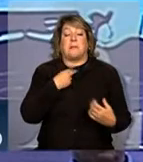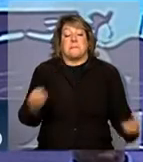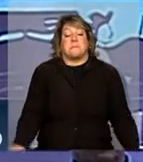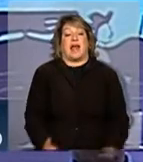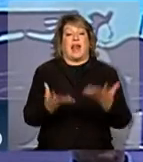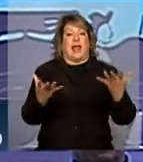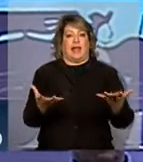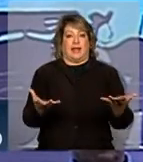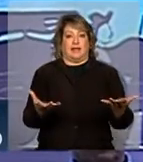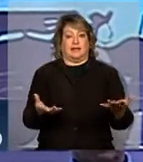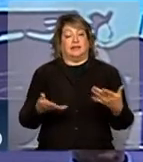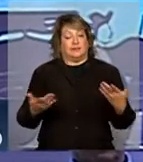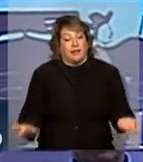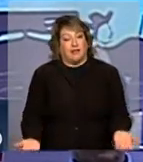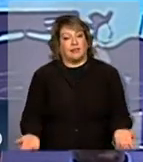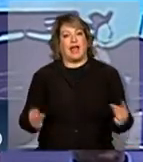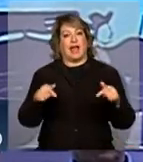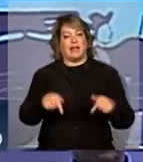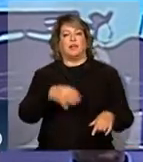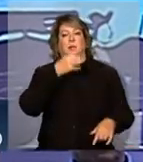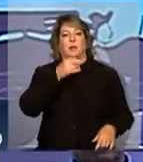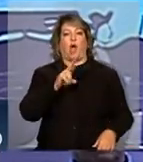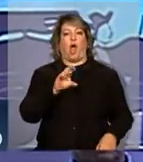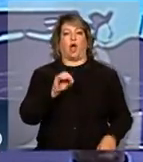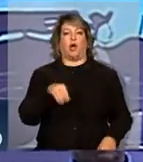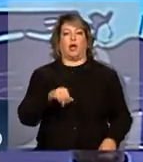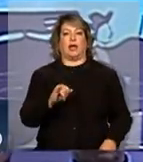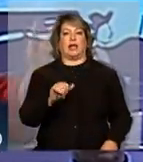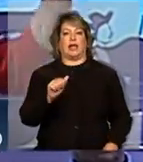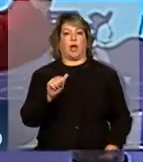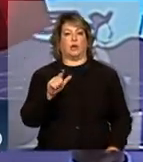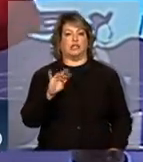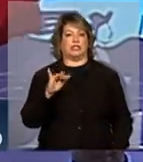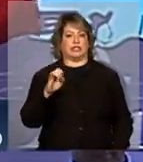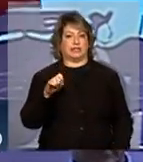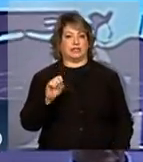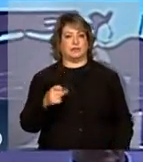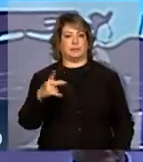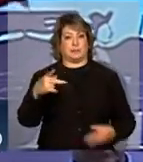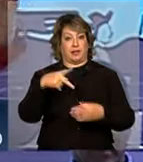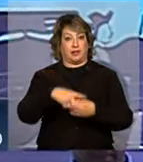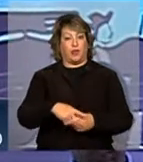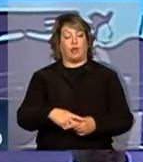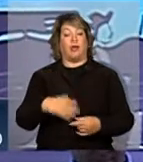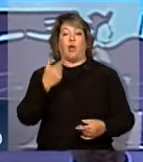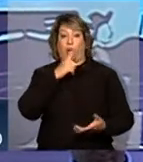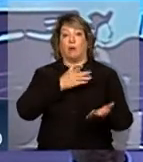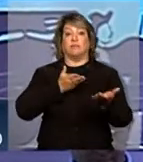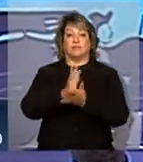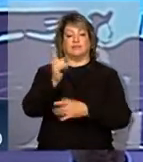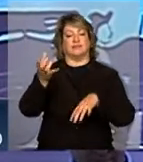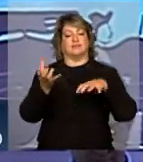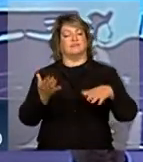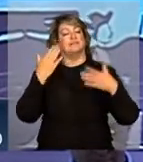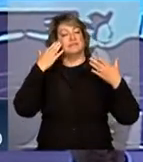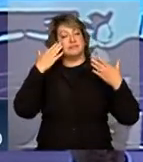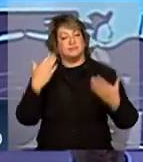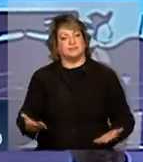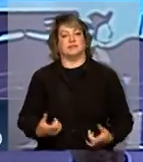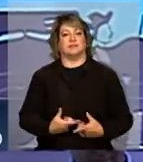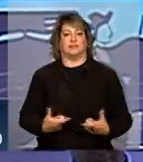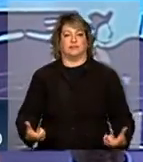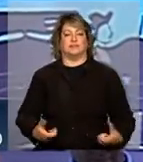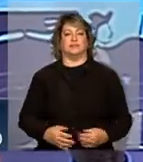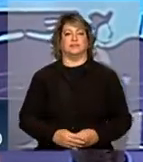Daí, essa proposta dos royalties que nós viemos lutando e agradecemos, que foi aprovada no Congresso. Foi